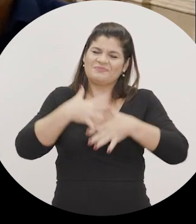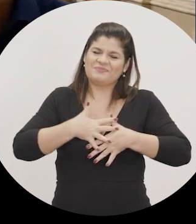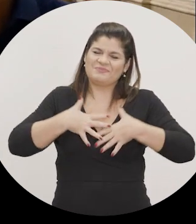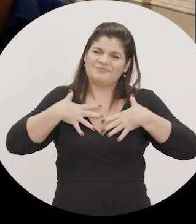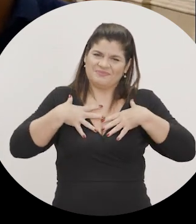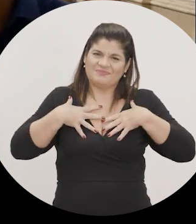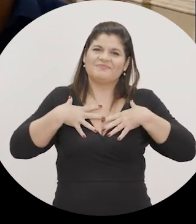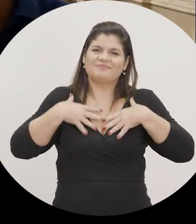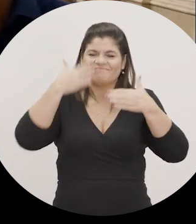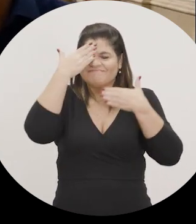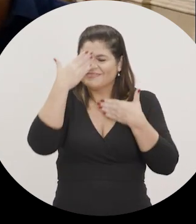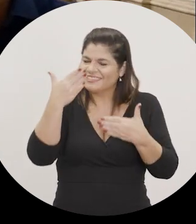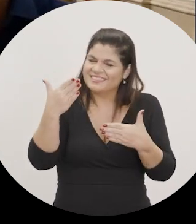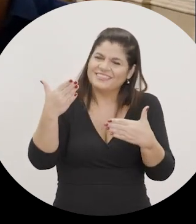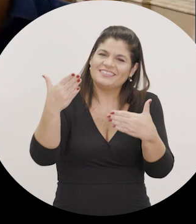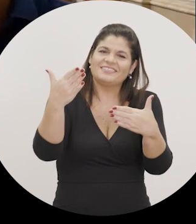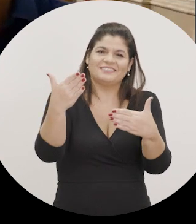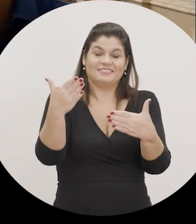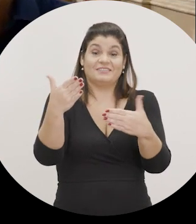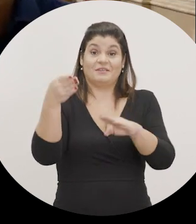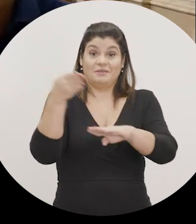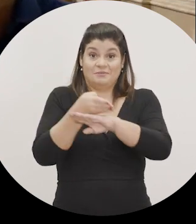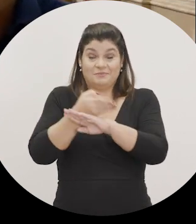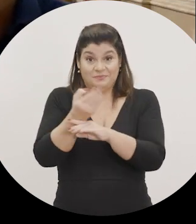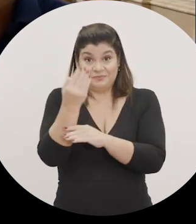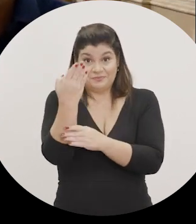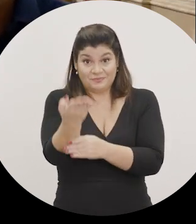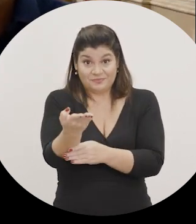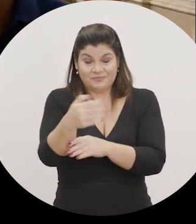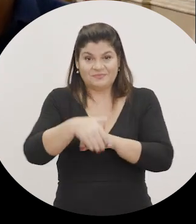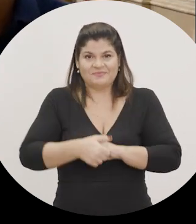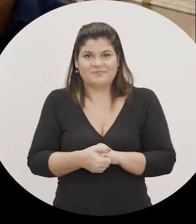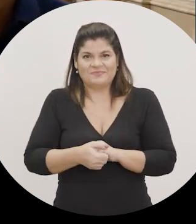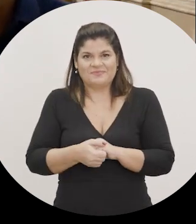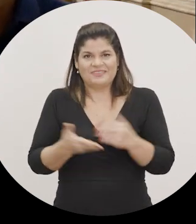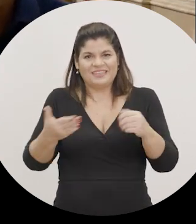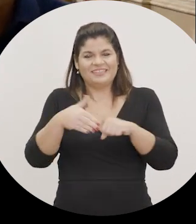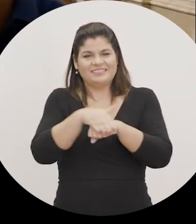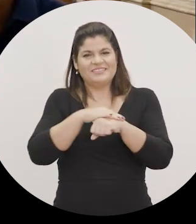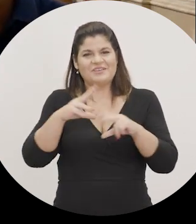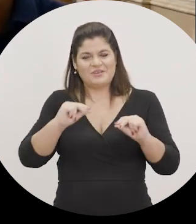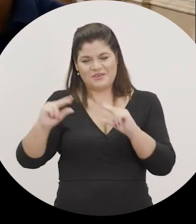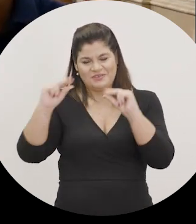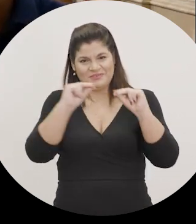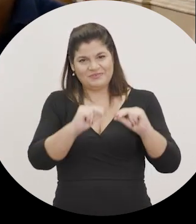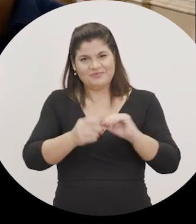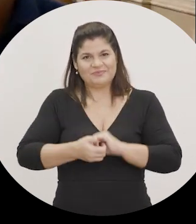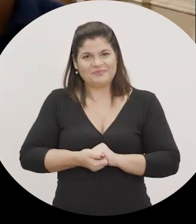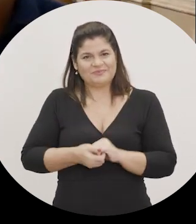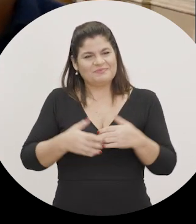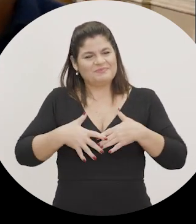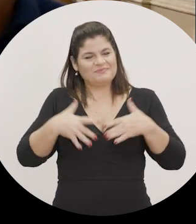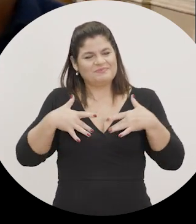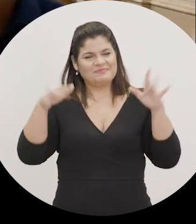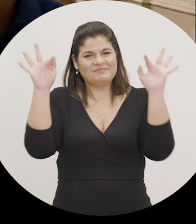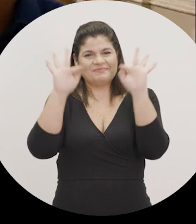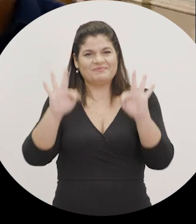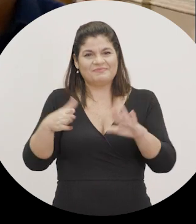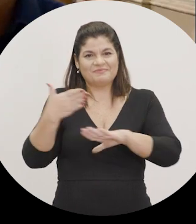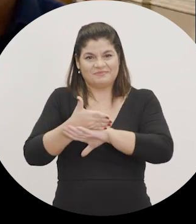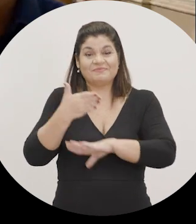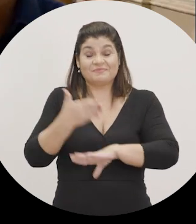agradecer imensamente, João Marcos Coelho, pela tua participação aqui nessa conversa. Olha, eu fico feliz de